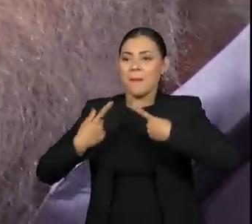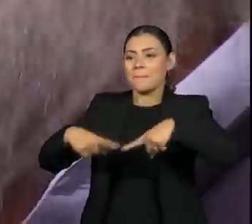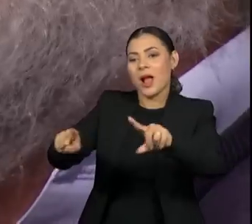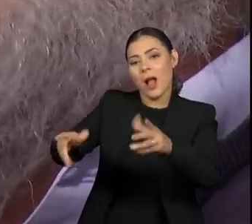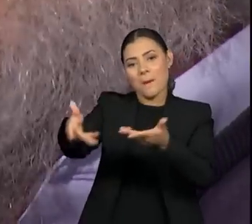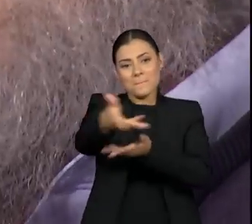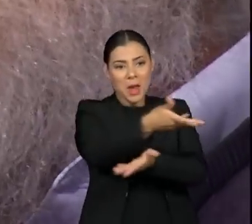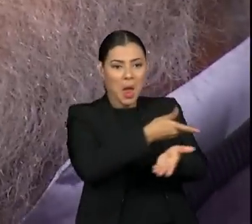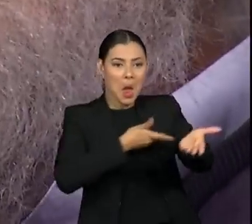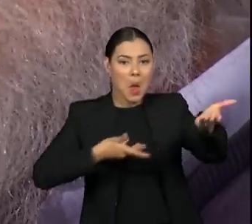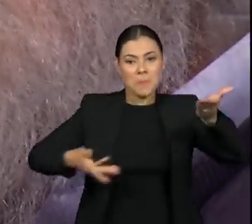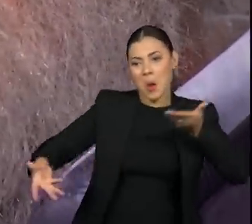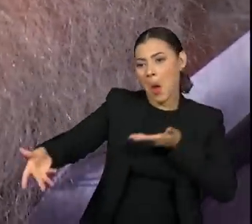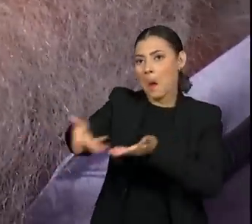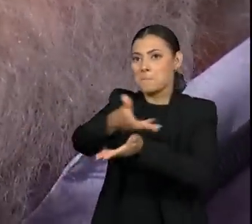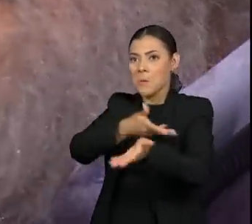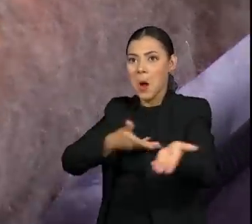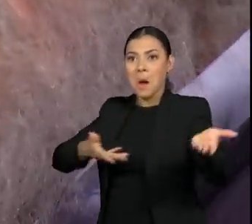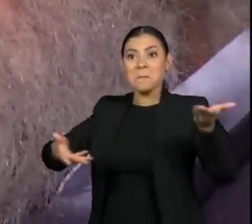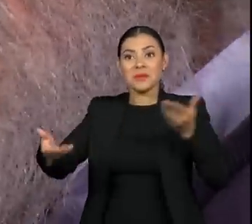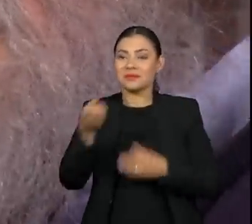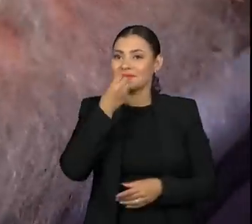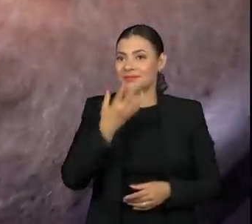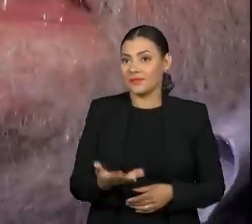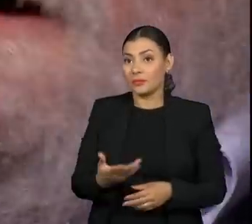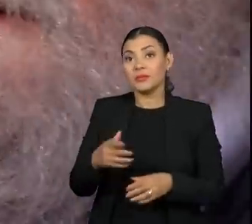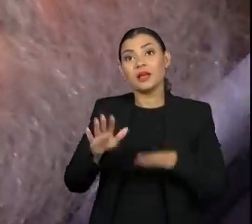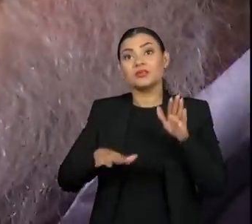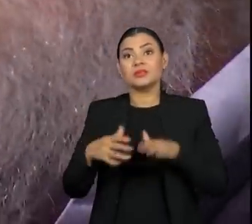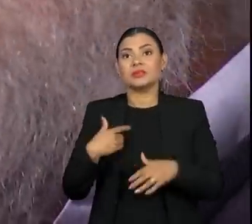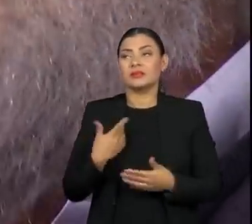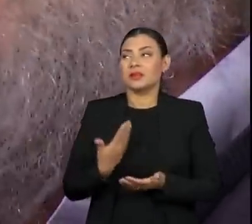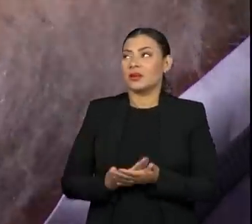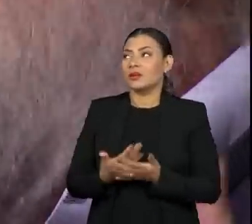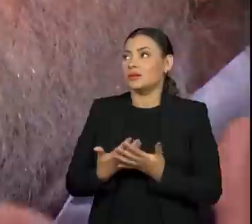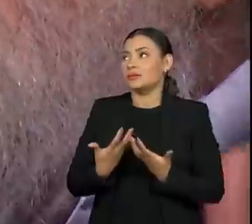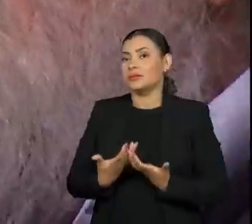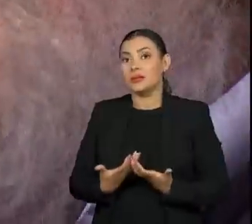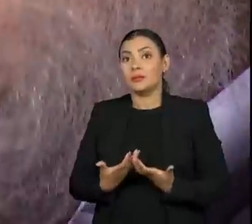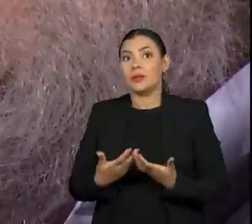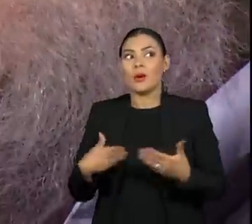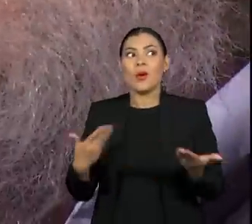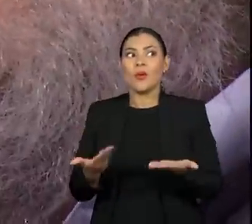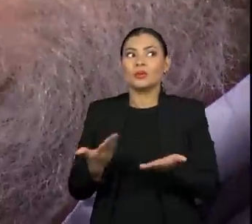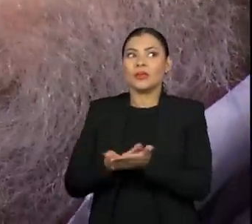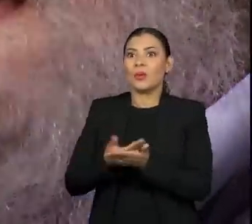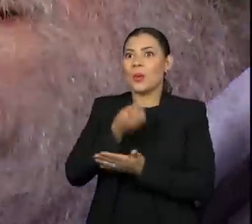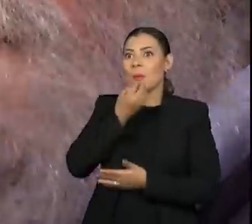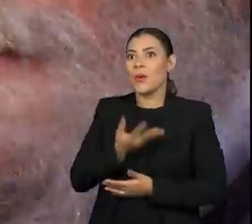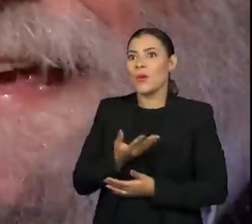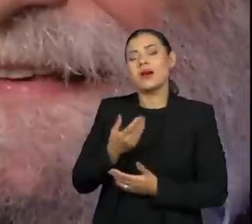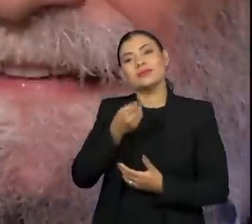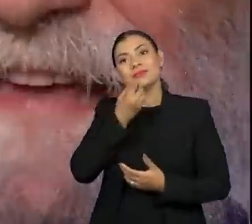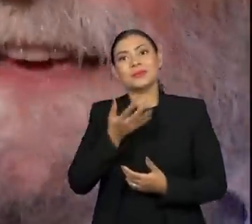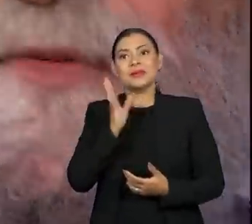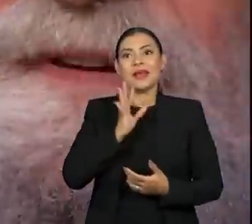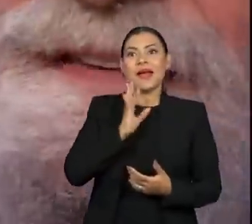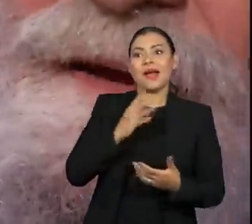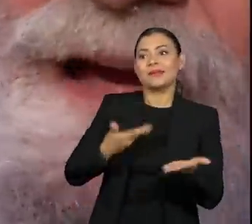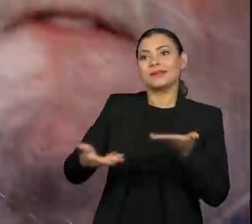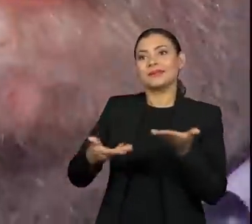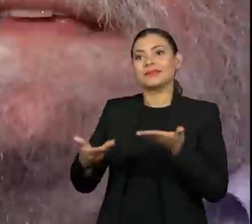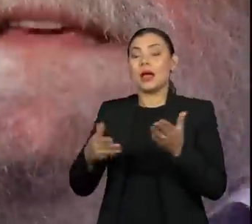isso é uma coisa muito estimulante e você sai você entra chateada hoje tem aula e tal você sai animado vamos pôr uma boa aula então você quer dizer você entra